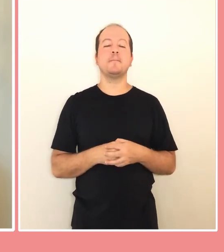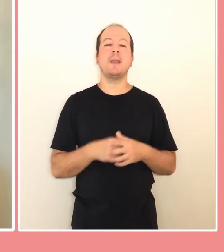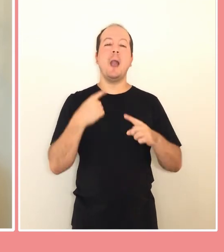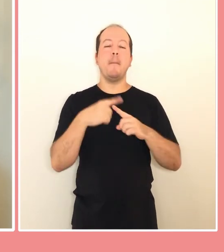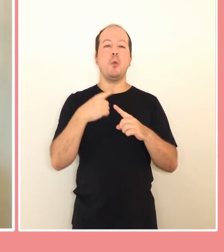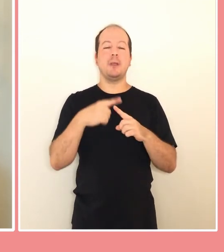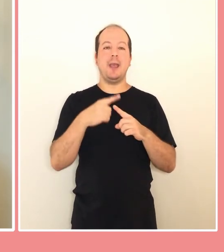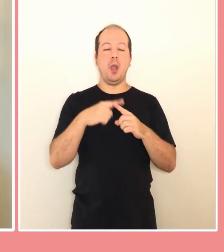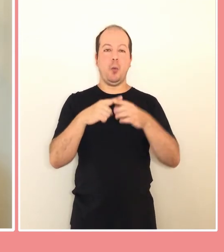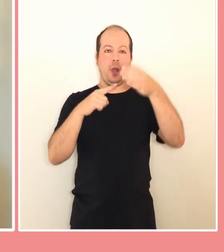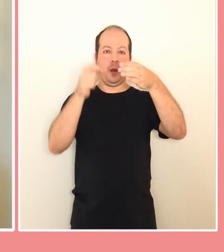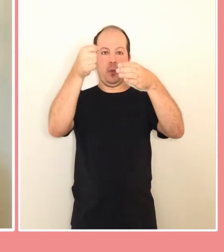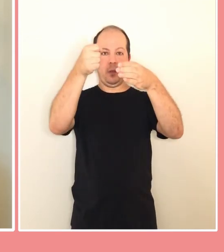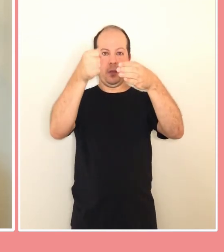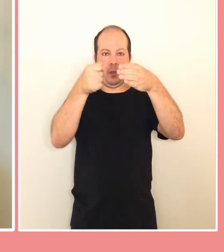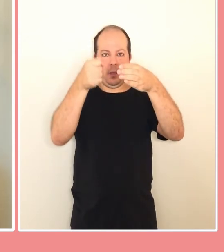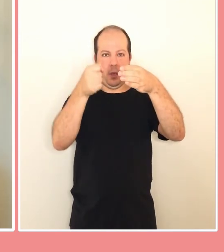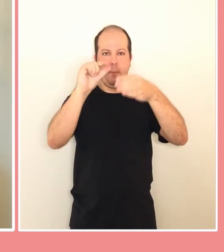pouco abaixo da borda.